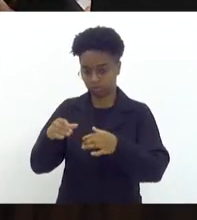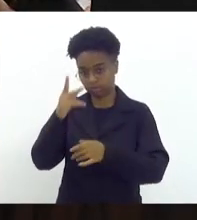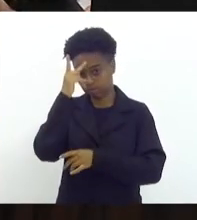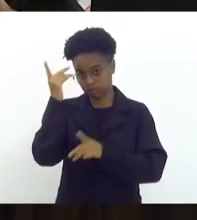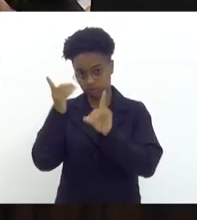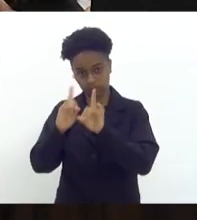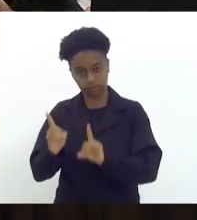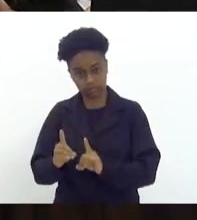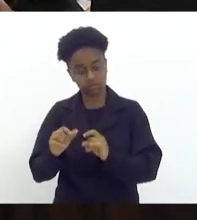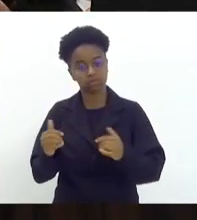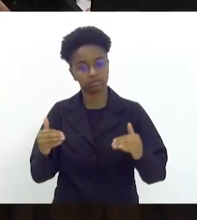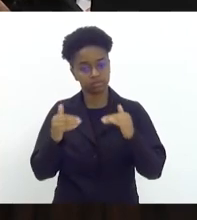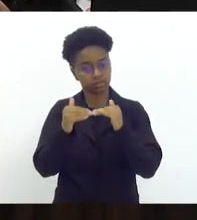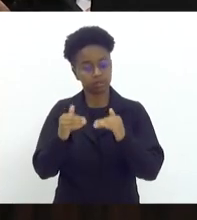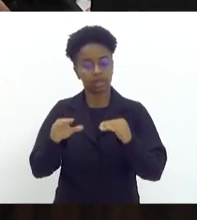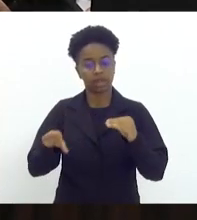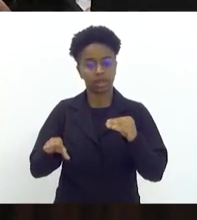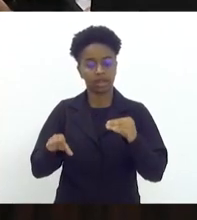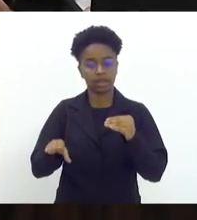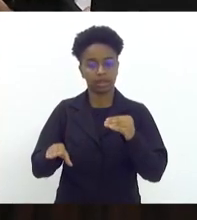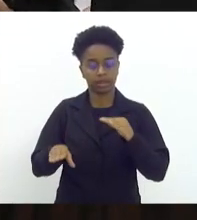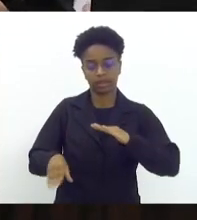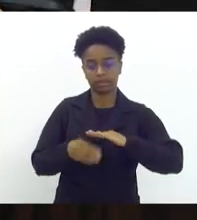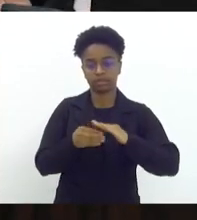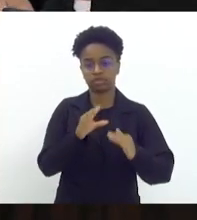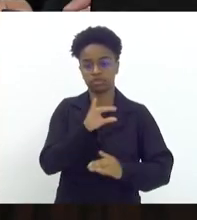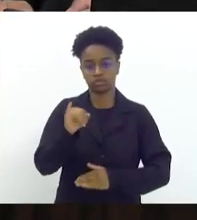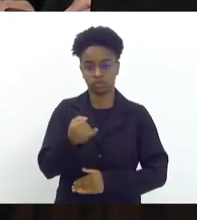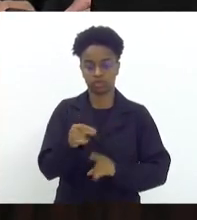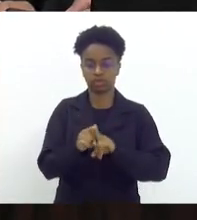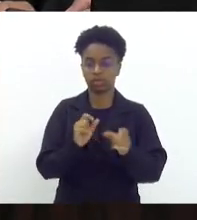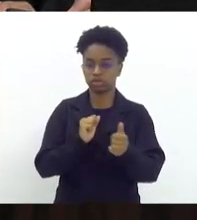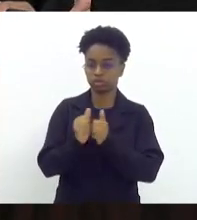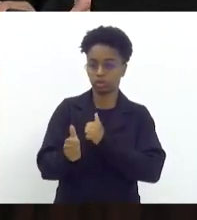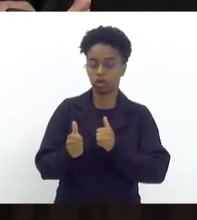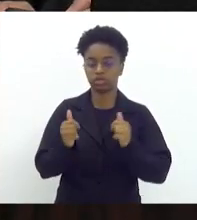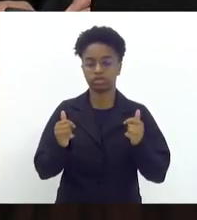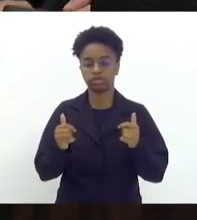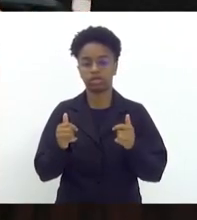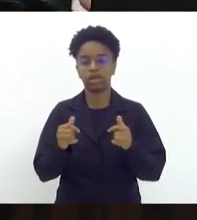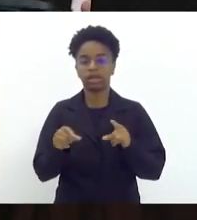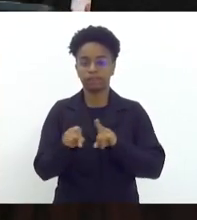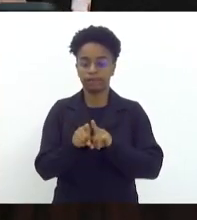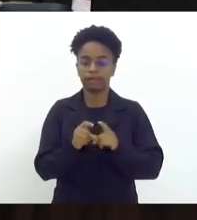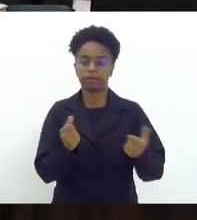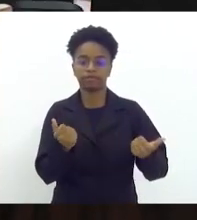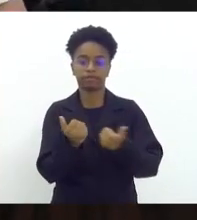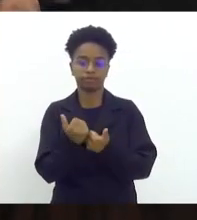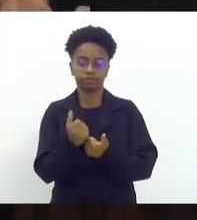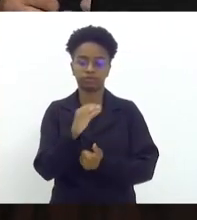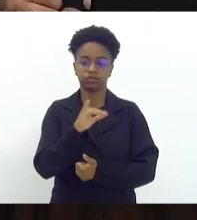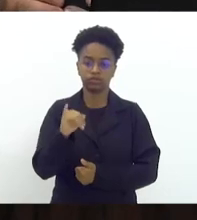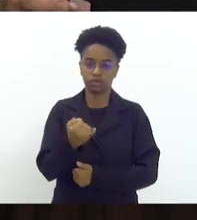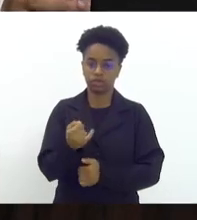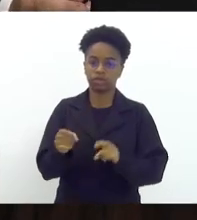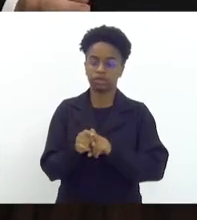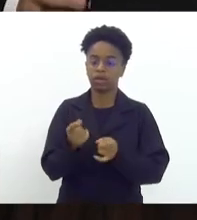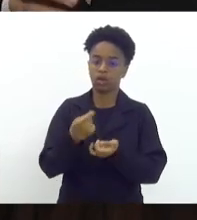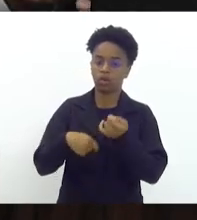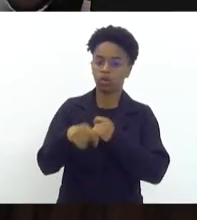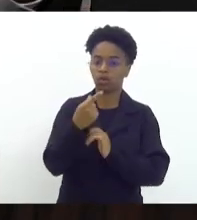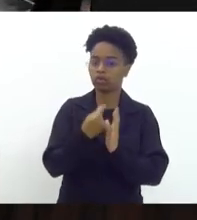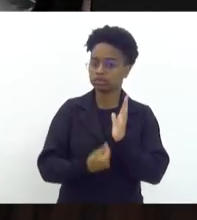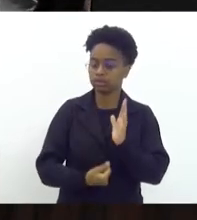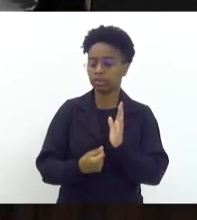favorável com a emenda de esporte e lazer favorável com a emenda da comissão de construção de justiça e de orçamento Finanças